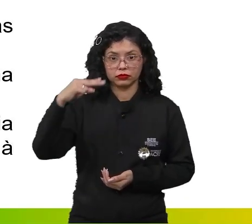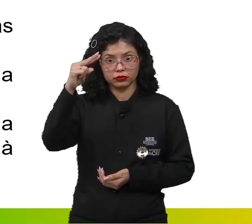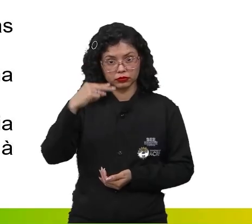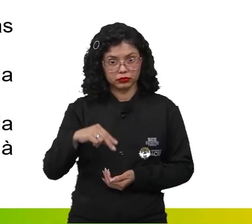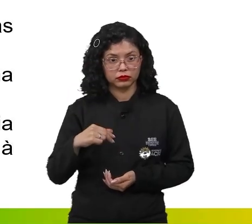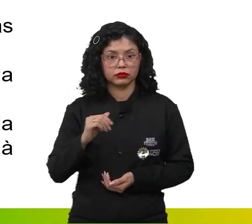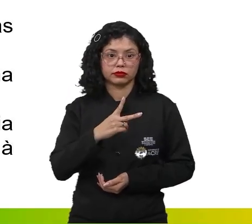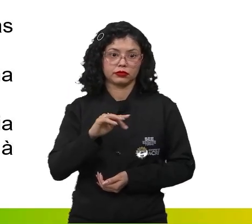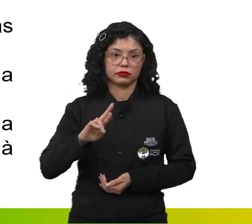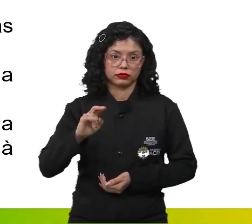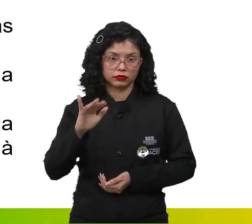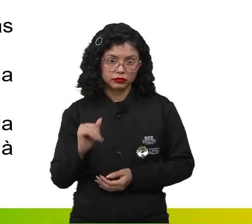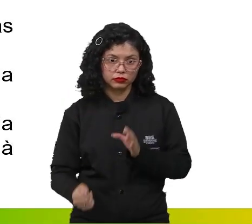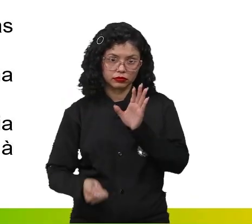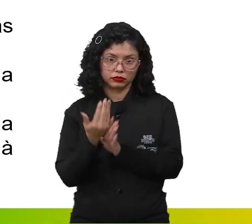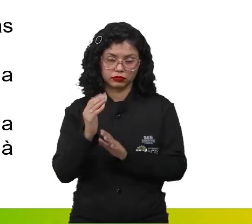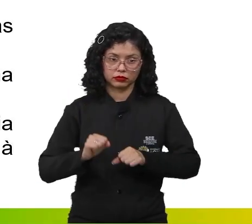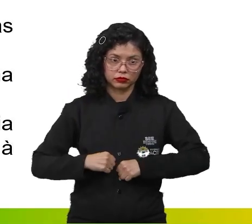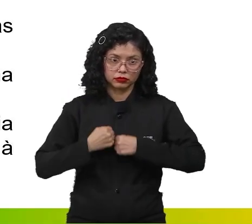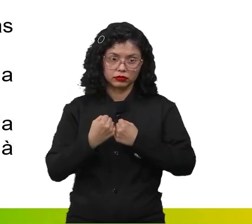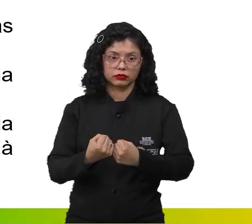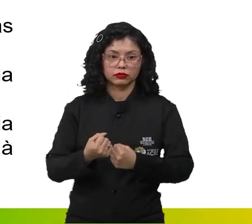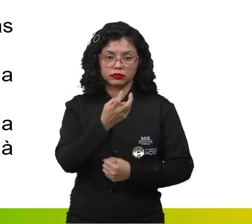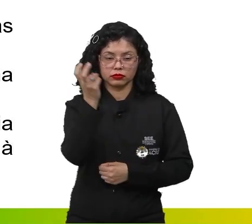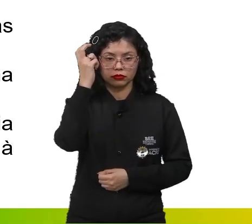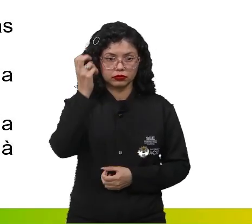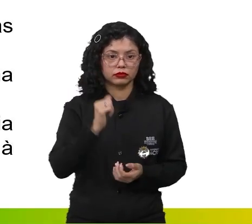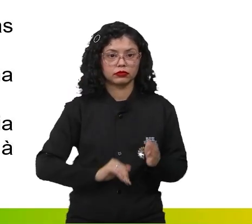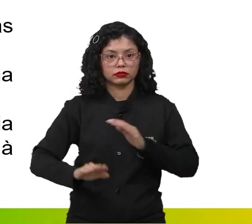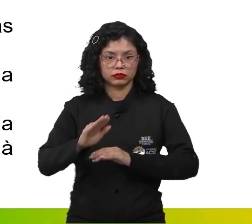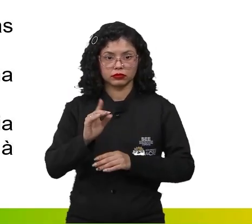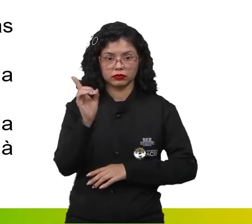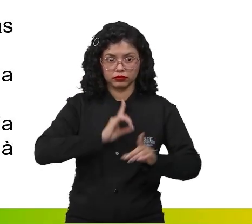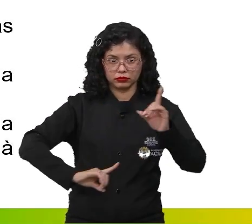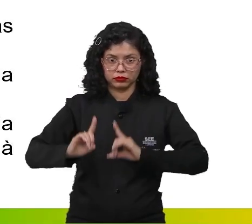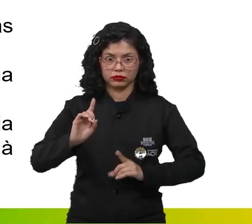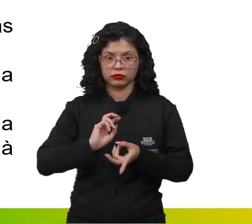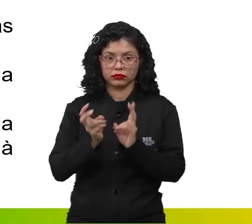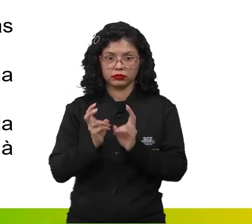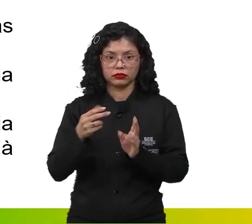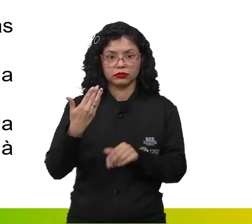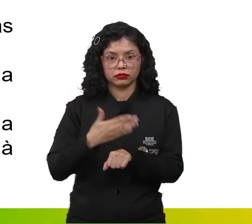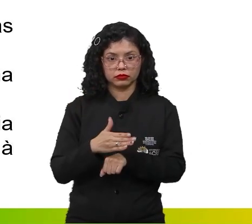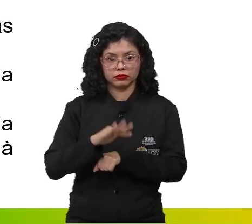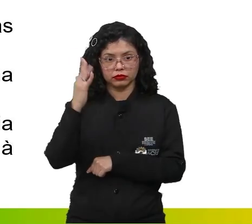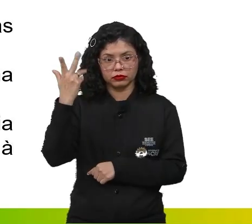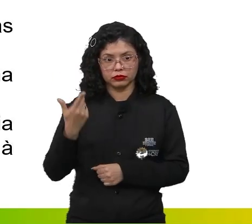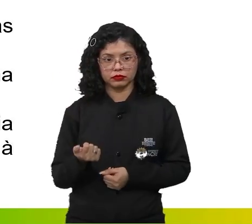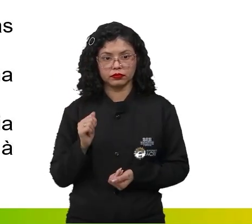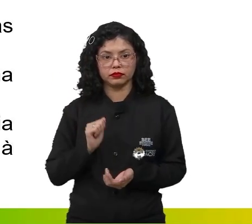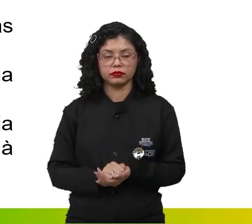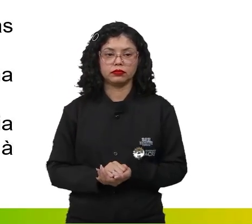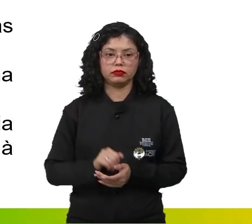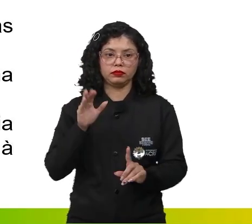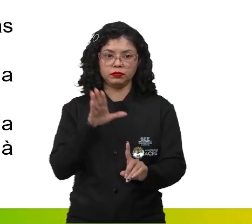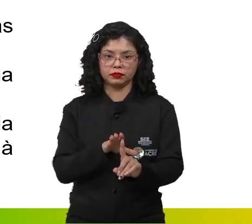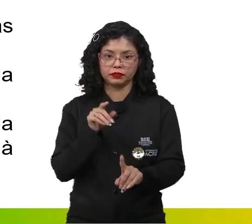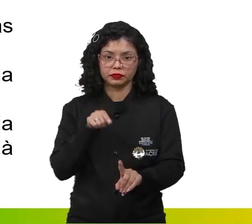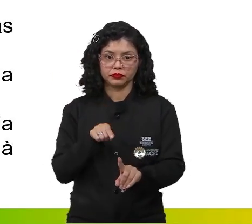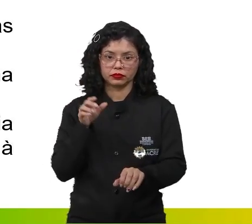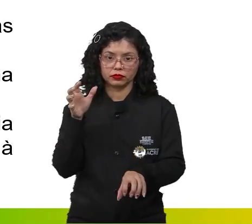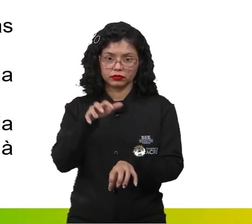umbanda surgiram como formas de resistência cultural, preservando deuses, rituais e práticas africanas em meio à